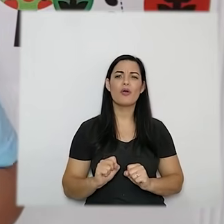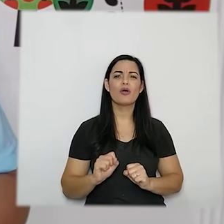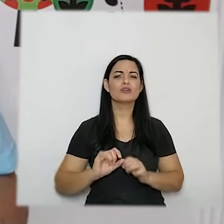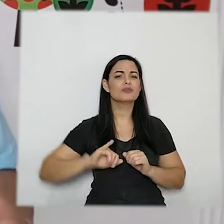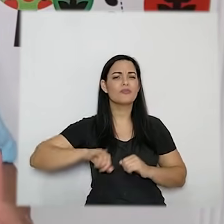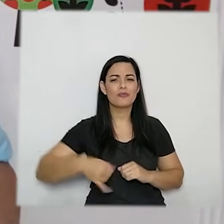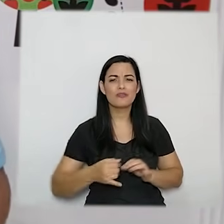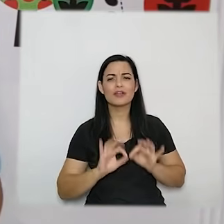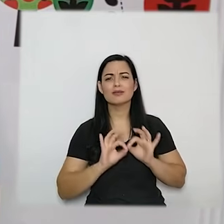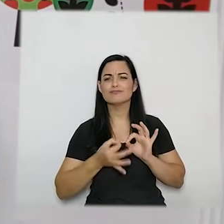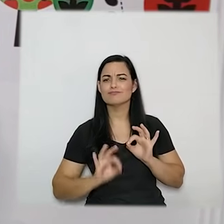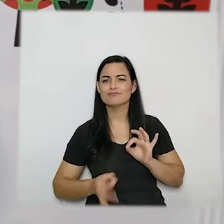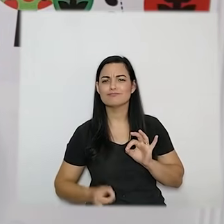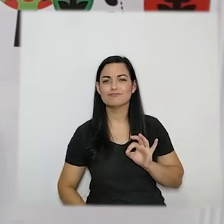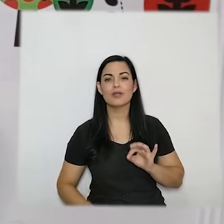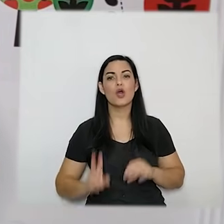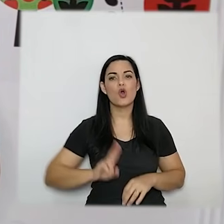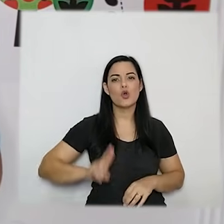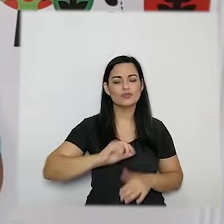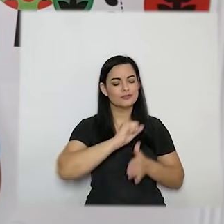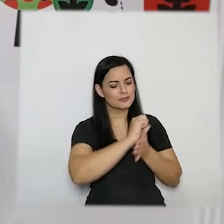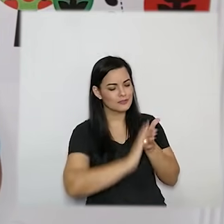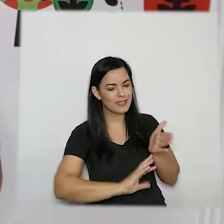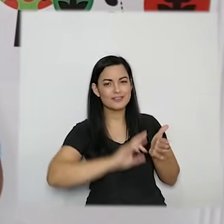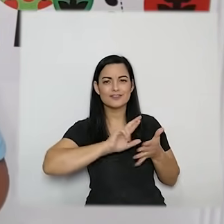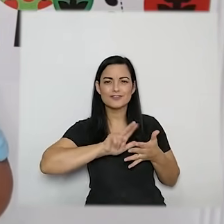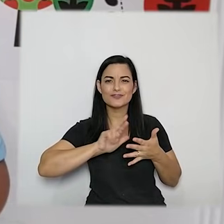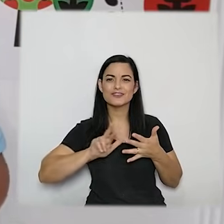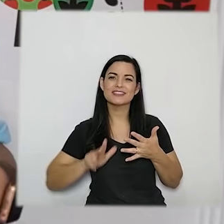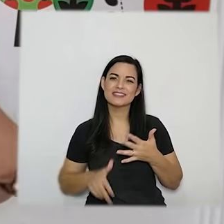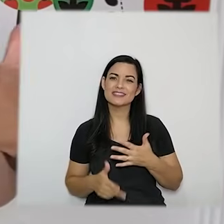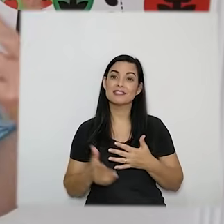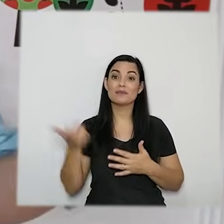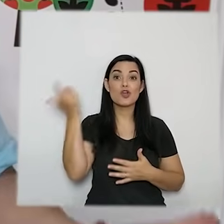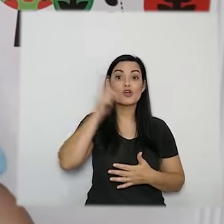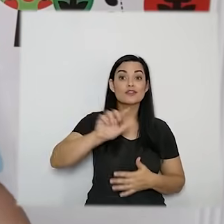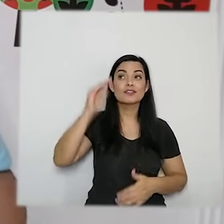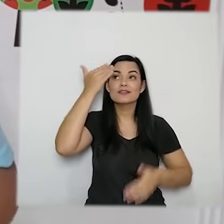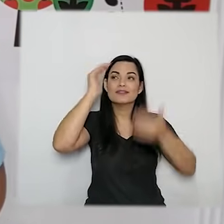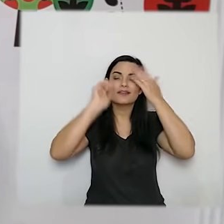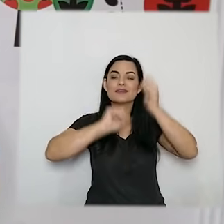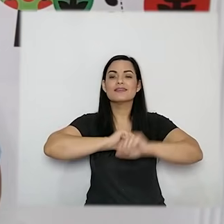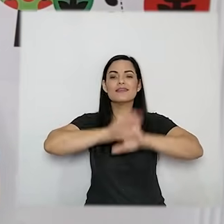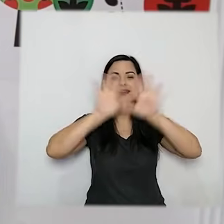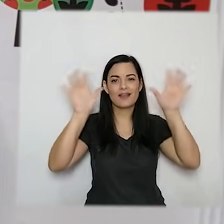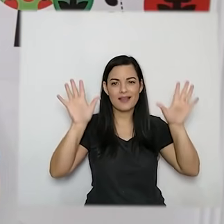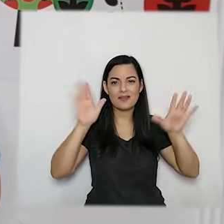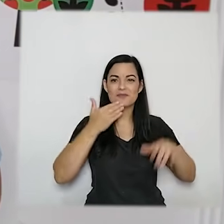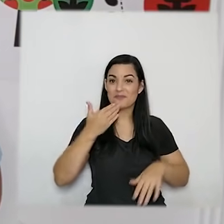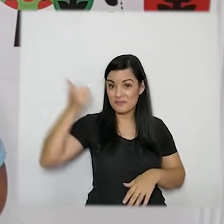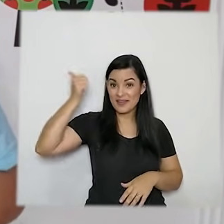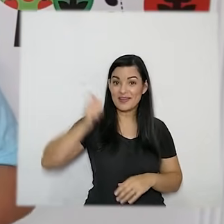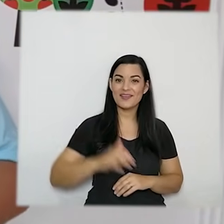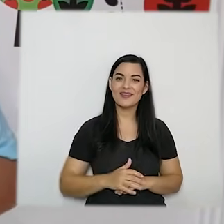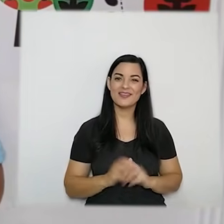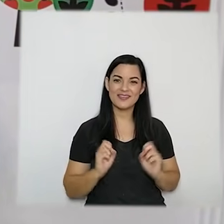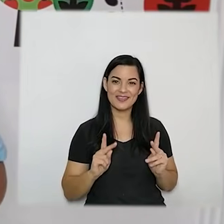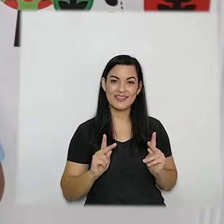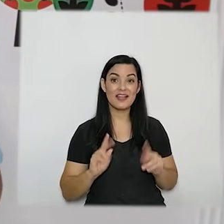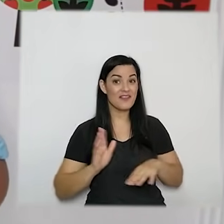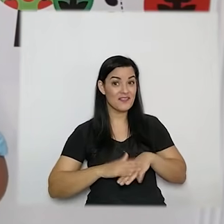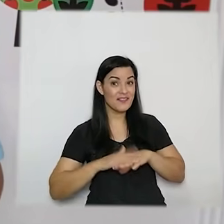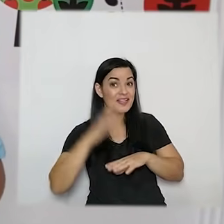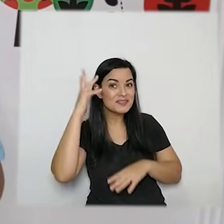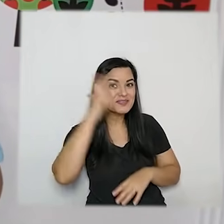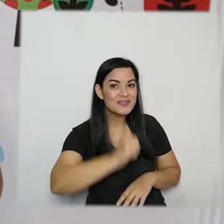ampliadas, utilizando-as aí em outras situações para que essa compreensão seja ainda maior. Então,